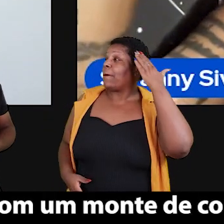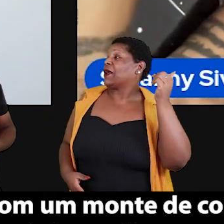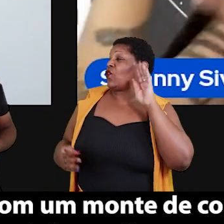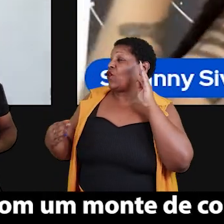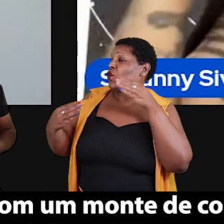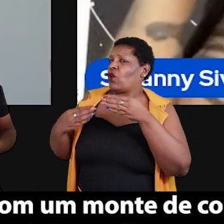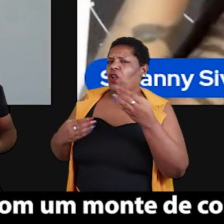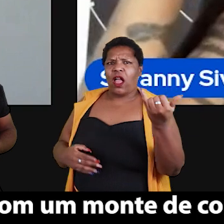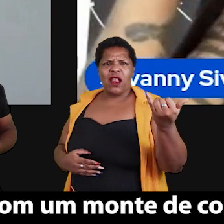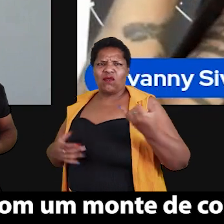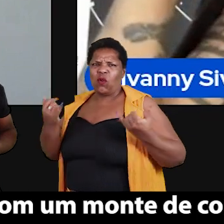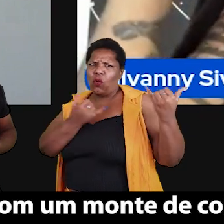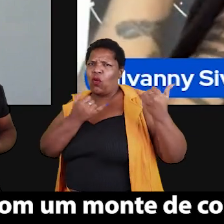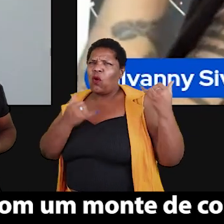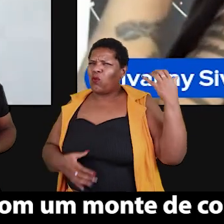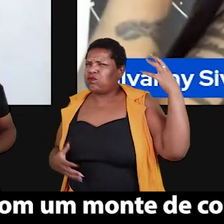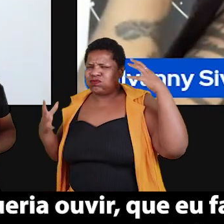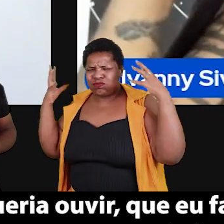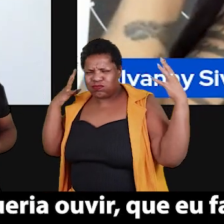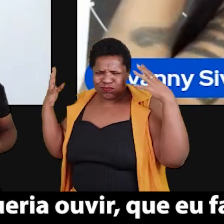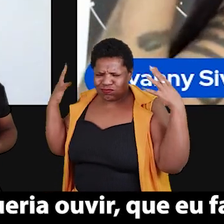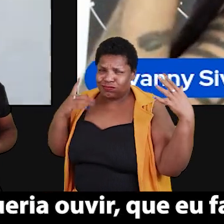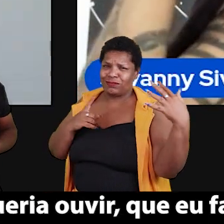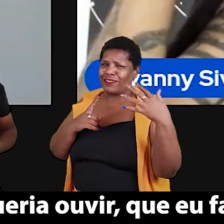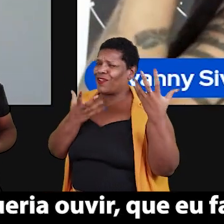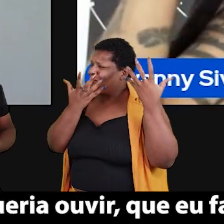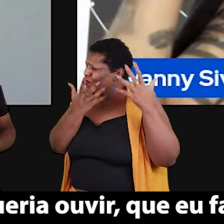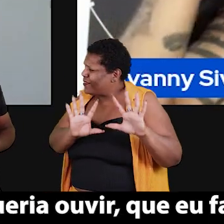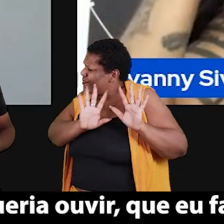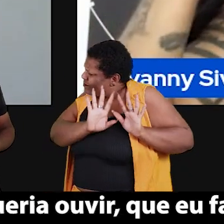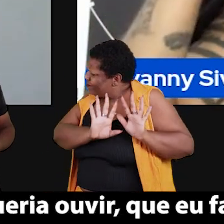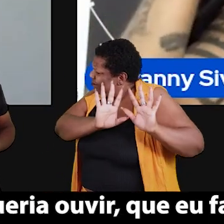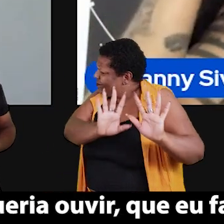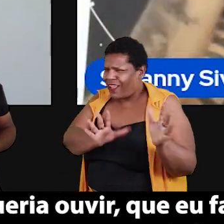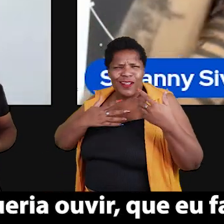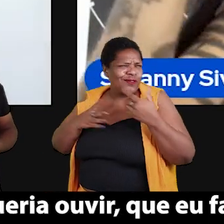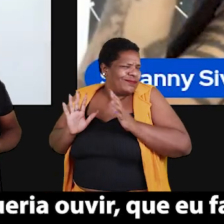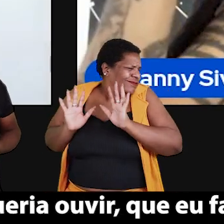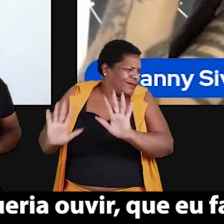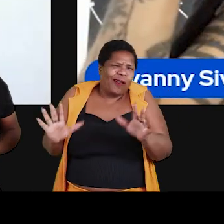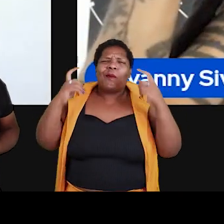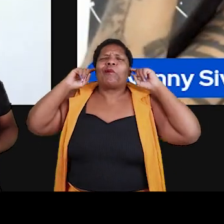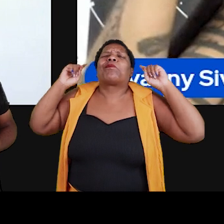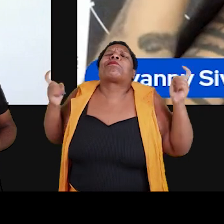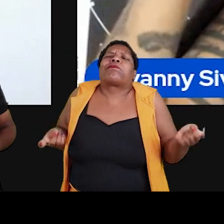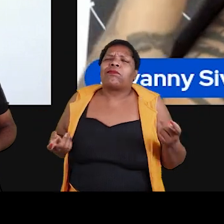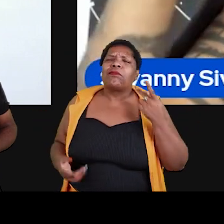E ele veio com um monte de coisa na minha orelha que eu não queria ouvir, que eu falava, não tô, pra que eu tô ouvindo